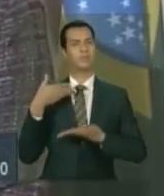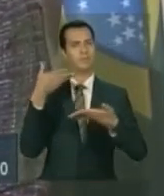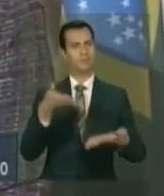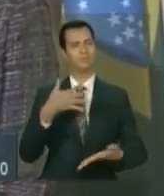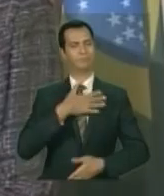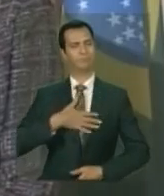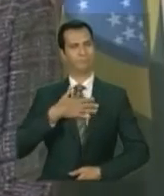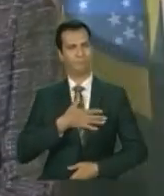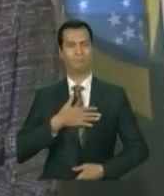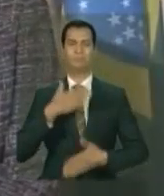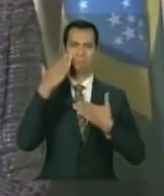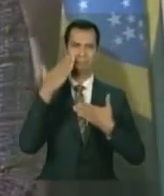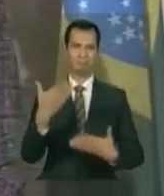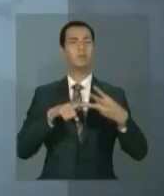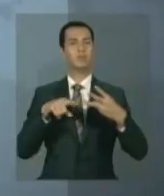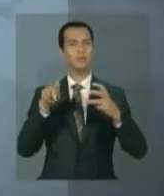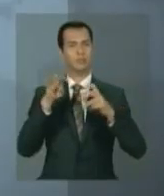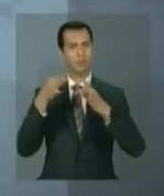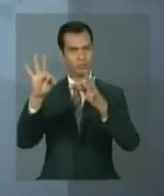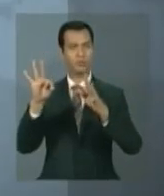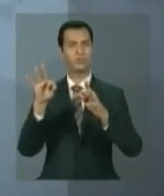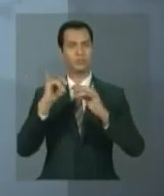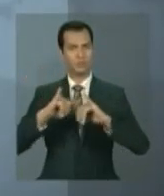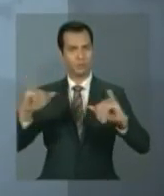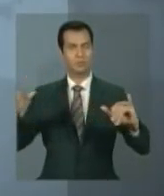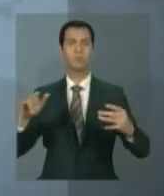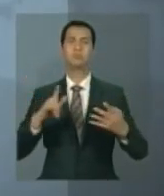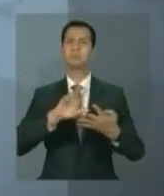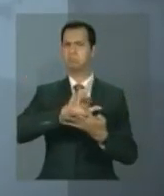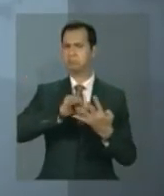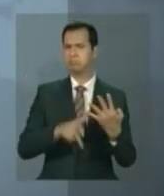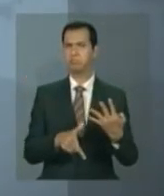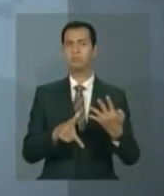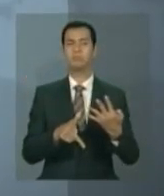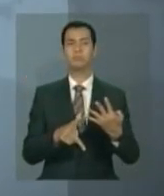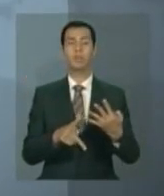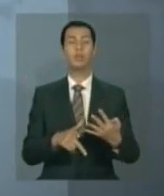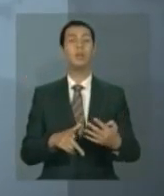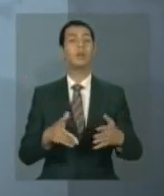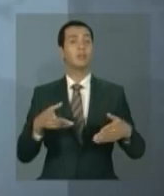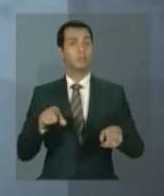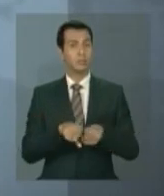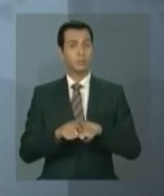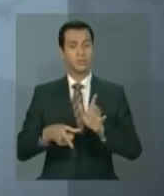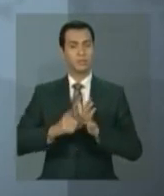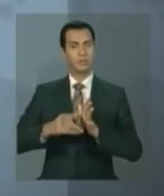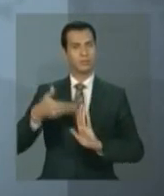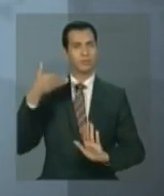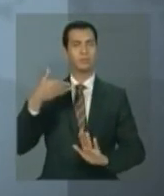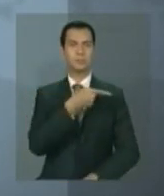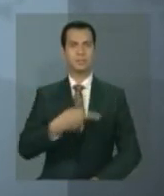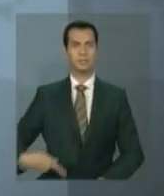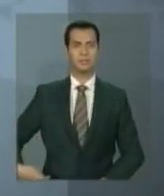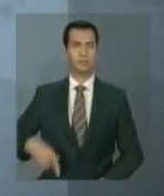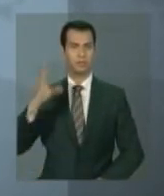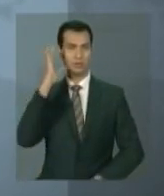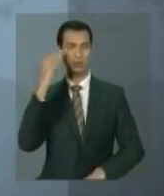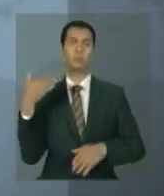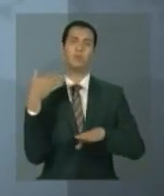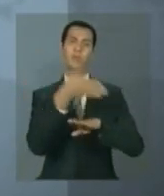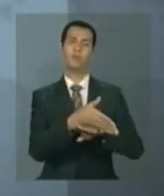tão calorosa. Muito obrigada. E agora há pouco, a presidenta Dilma Rousseff fez uma visita de cortesia à presidenta da